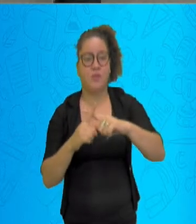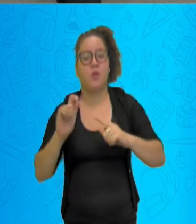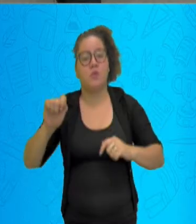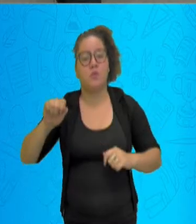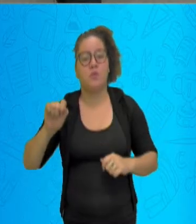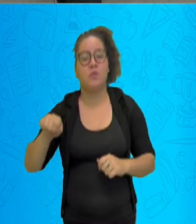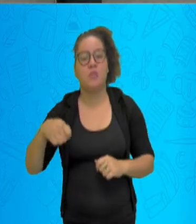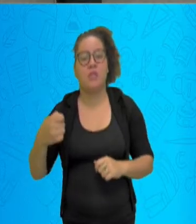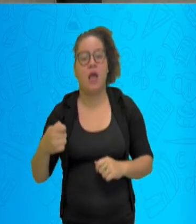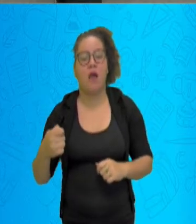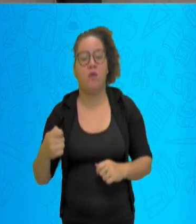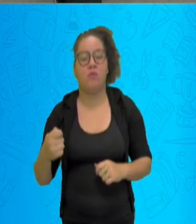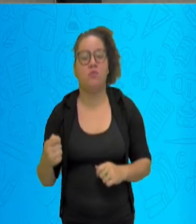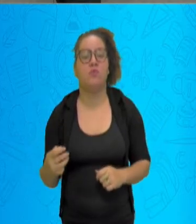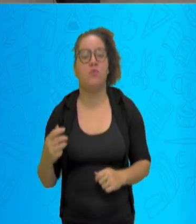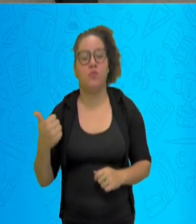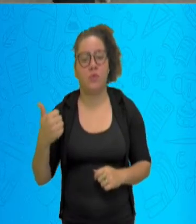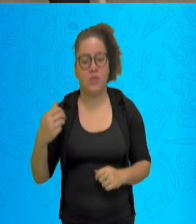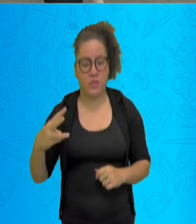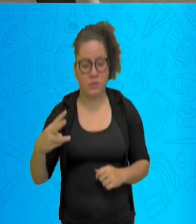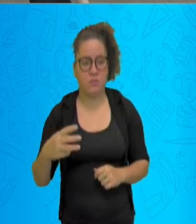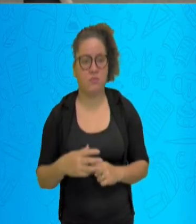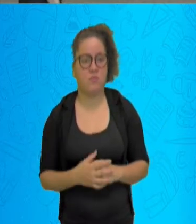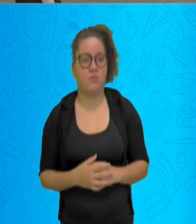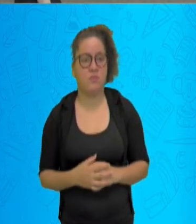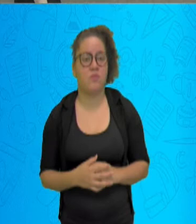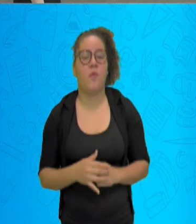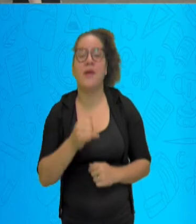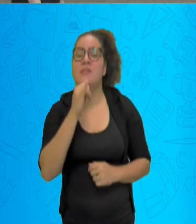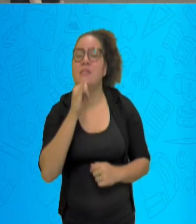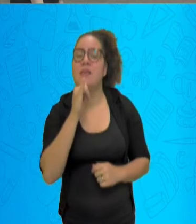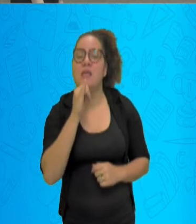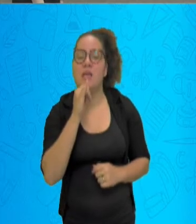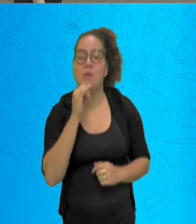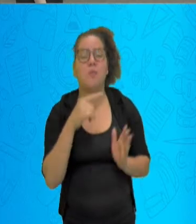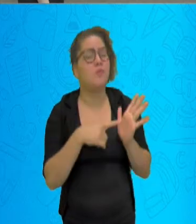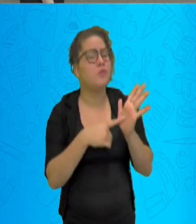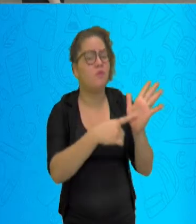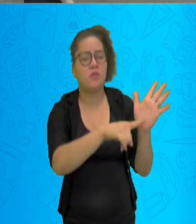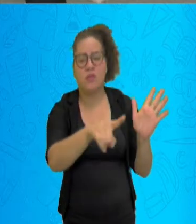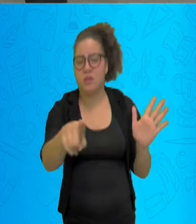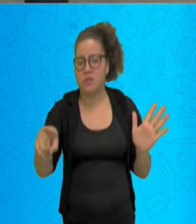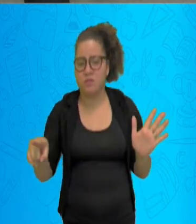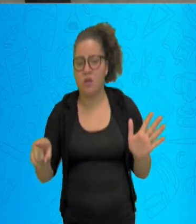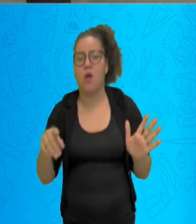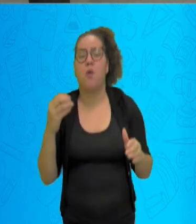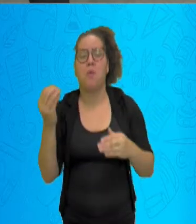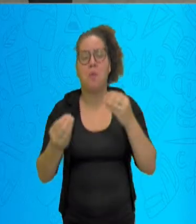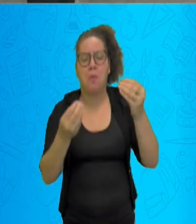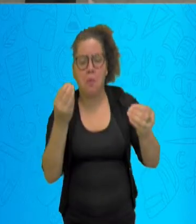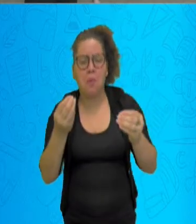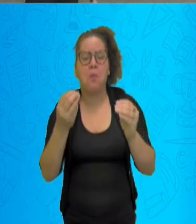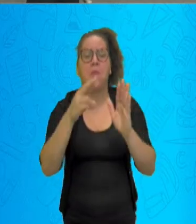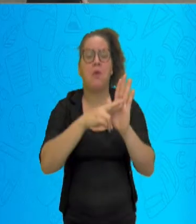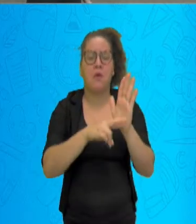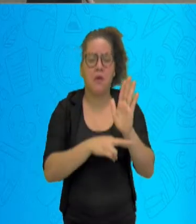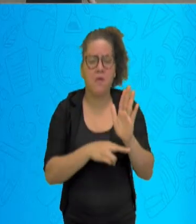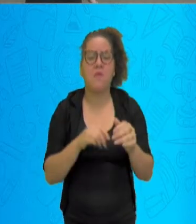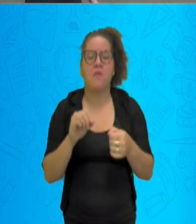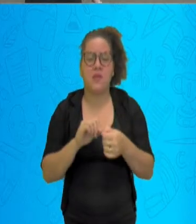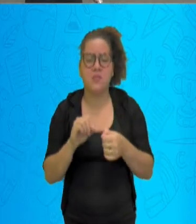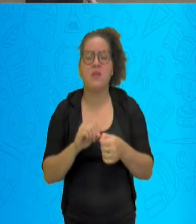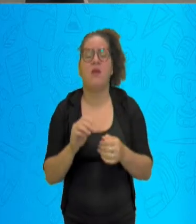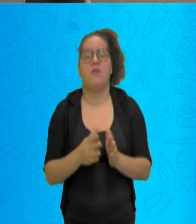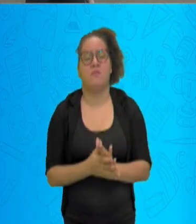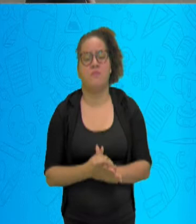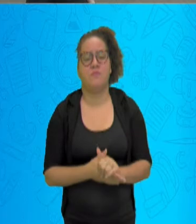do numeral 13. Então, aqui é um exemplo que eu mostrei para vocês como que resolveria passo a passo, seguindo